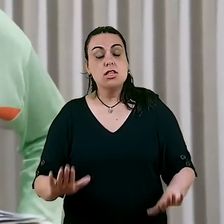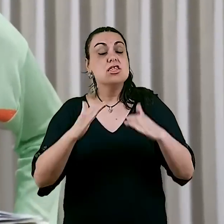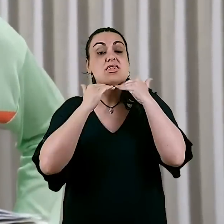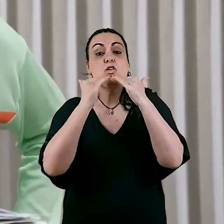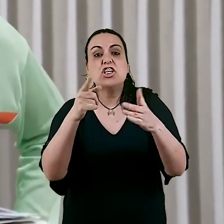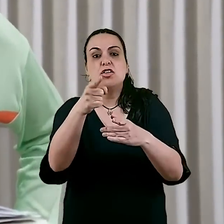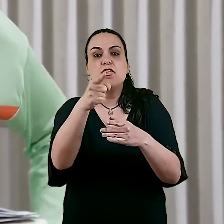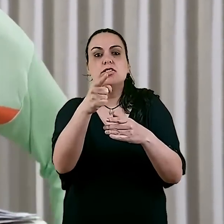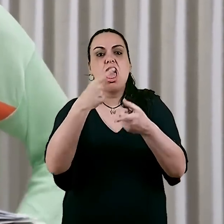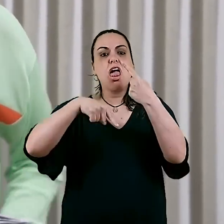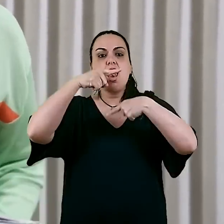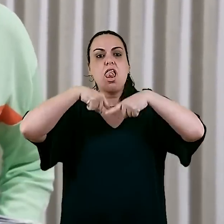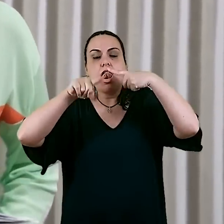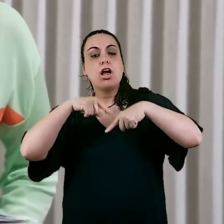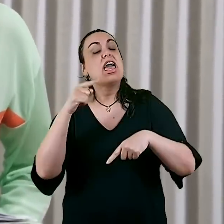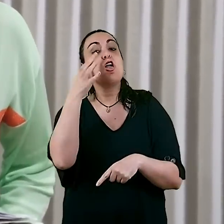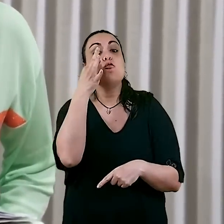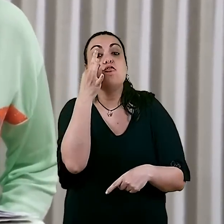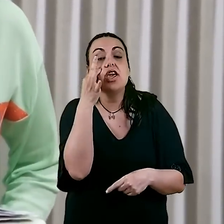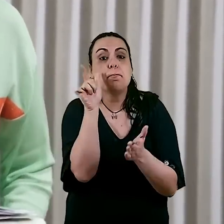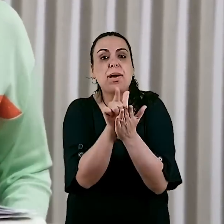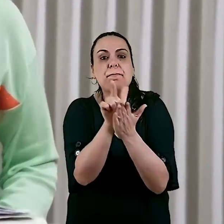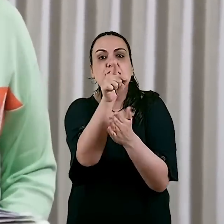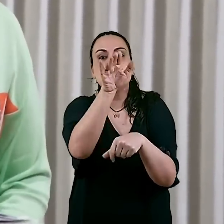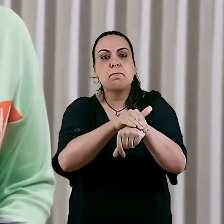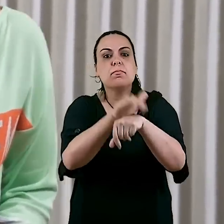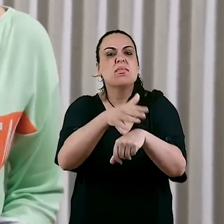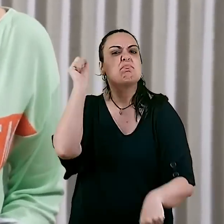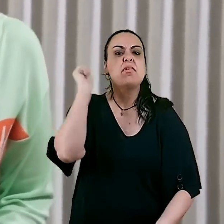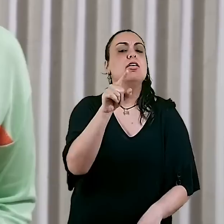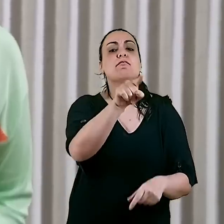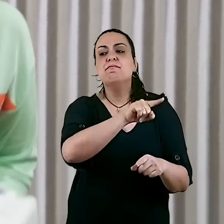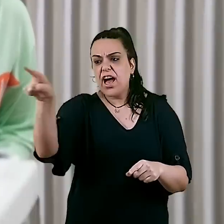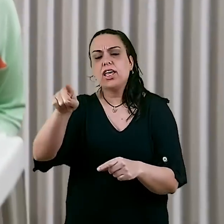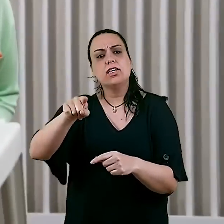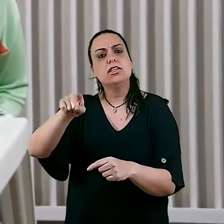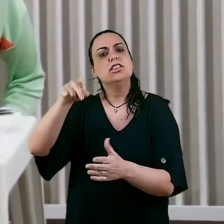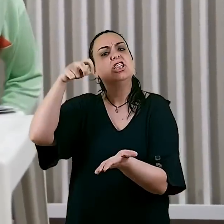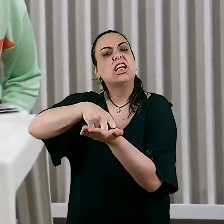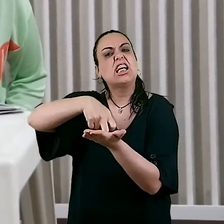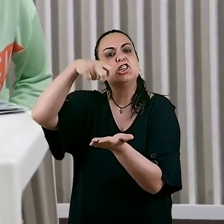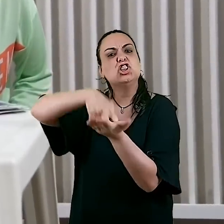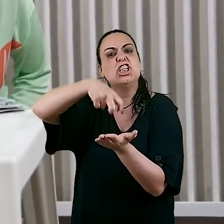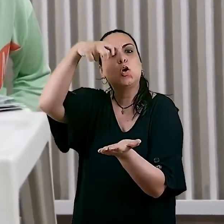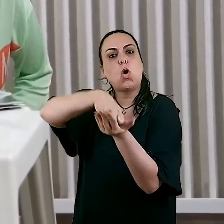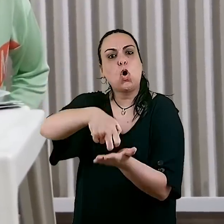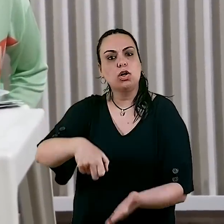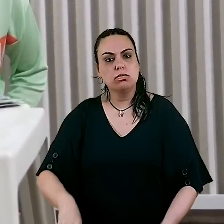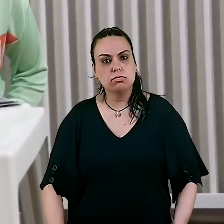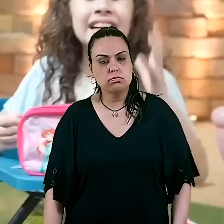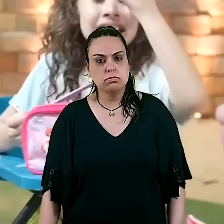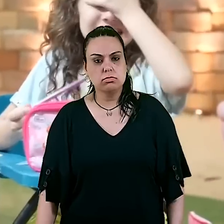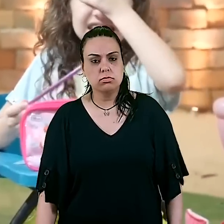Não adianta negar, Vitor. Eu vi que saiu da sua mão essa bolinha. Levante agora e vá pro cantinho. Vai ficar de